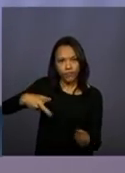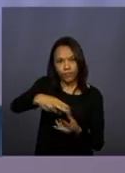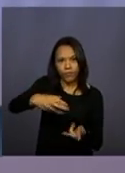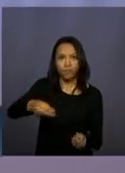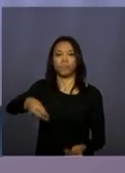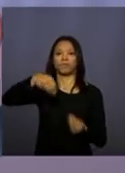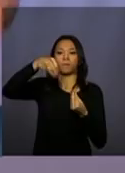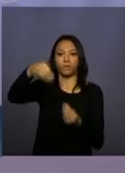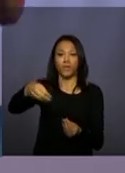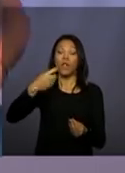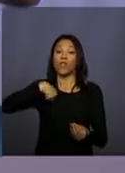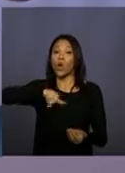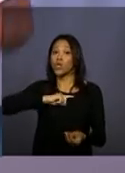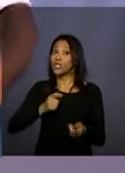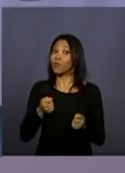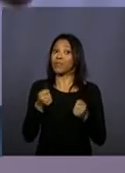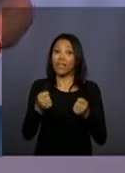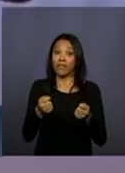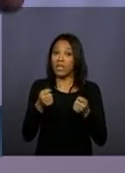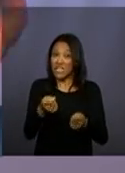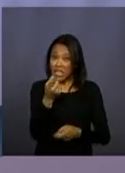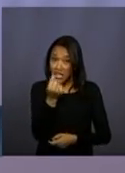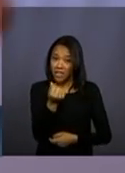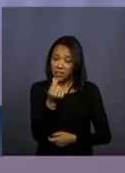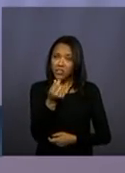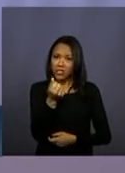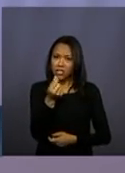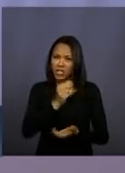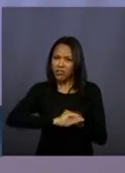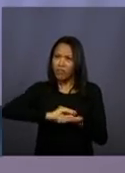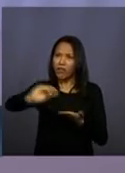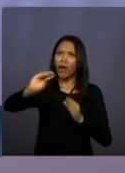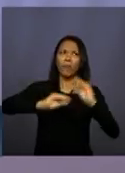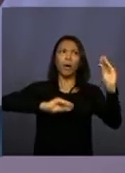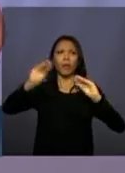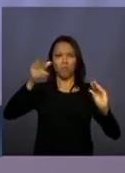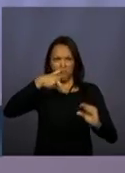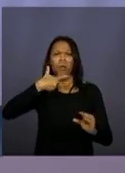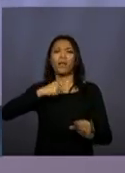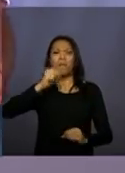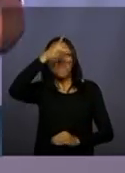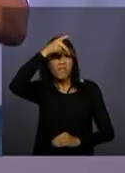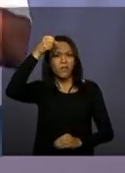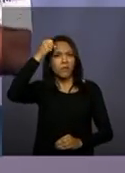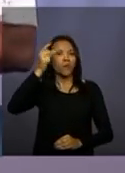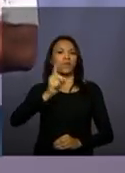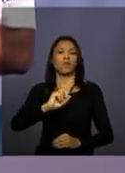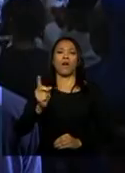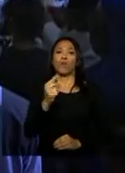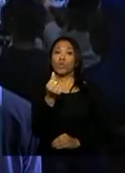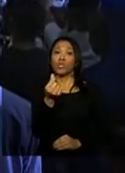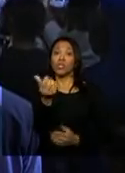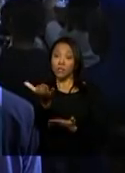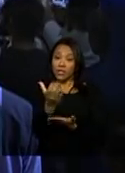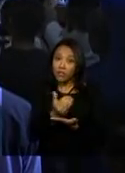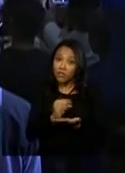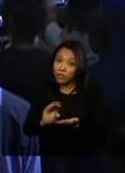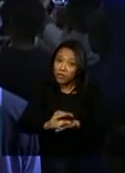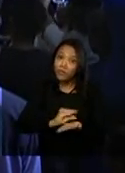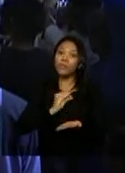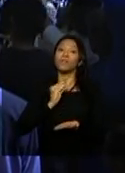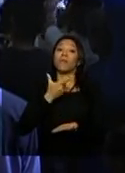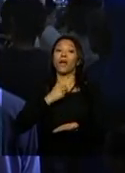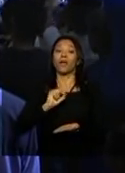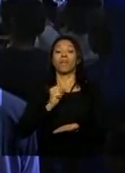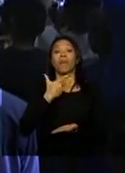defendemos que o dinheiro do acordo setorial vá para as prefeituras. O dinheiro tem que ir para os catadores. Dinheiro do